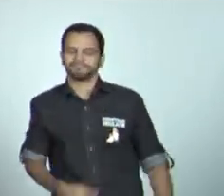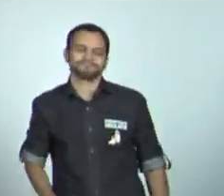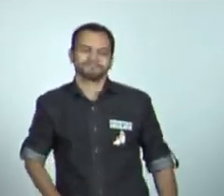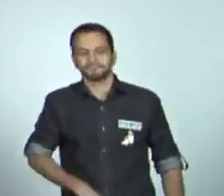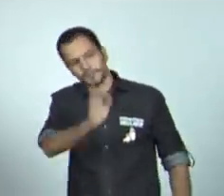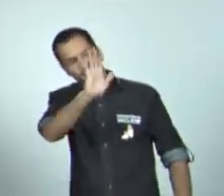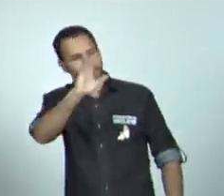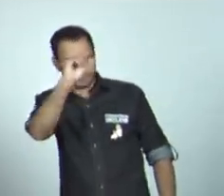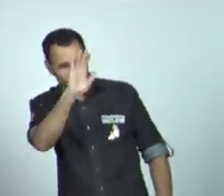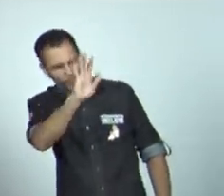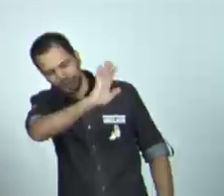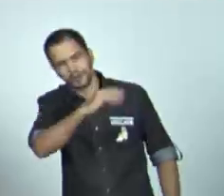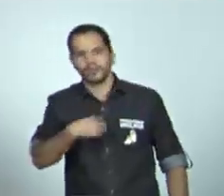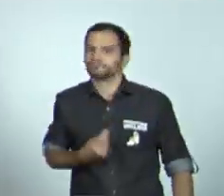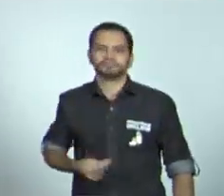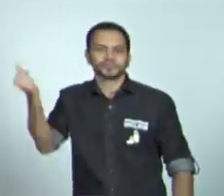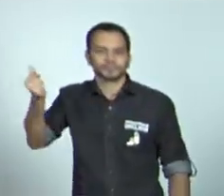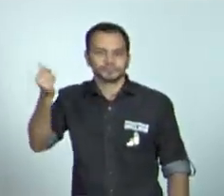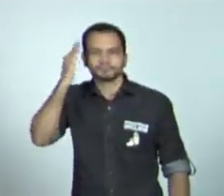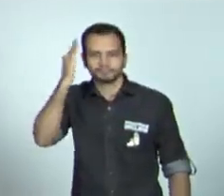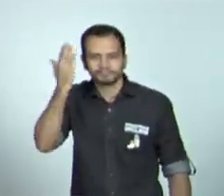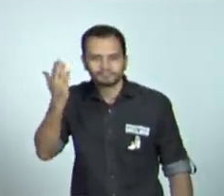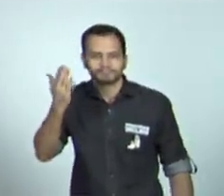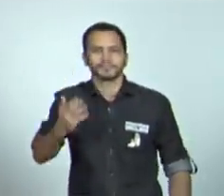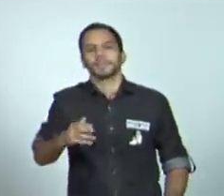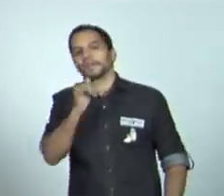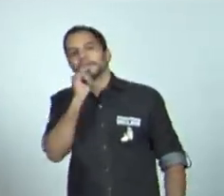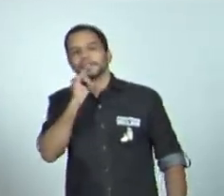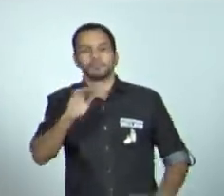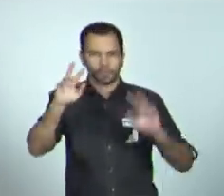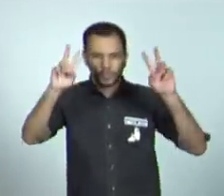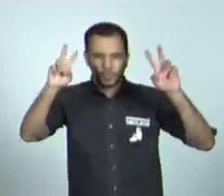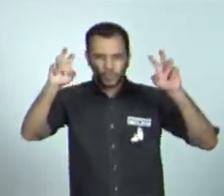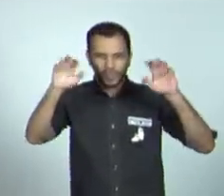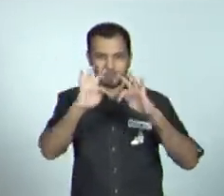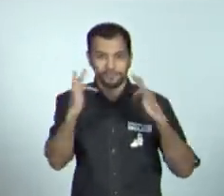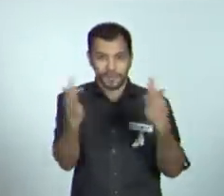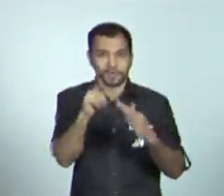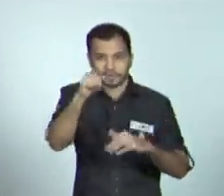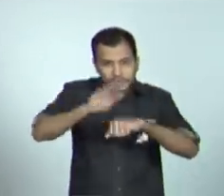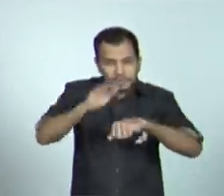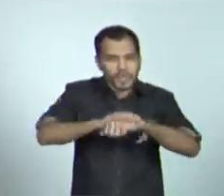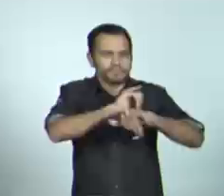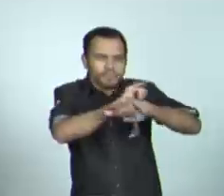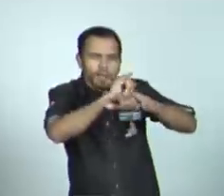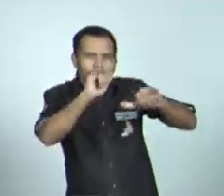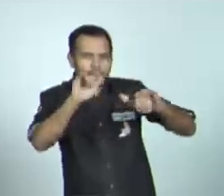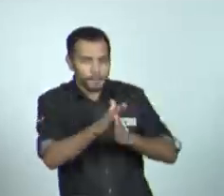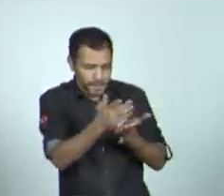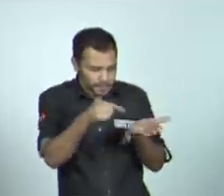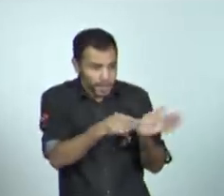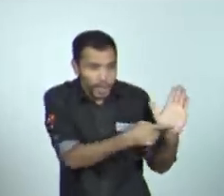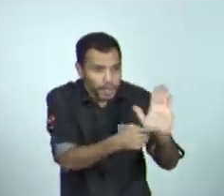e se expor o que pensa sobre família hoje no mundo se vocês forem você expõe o que a